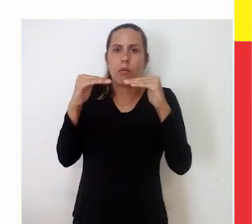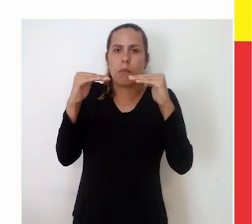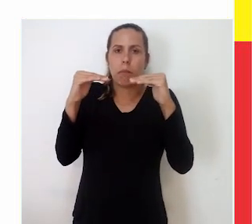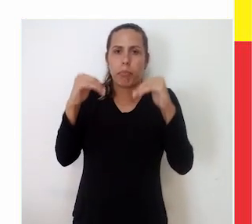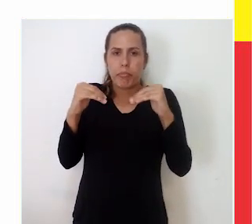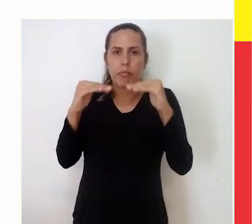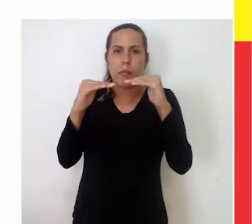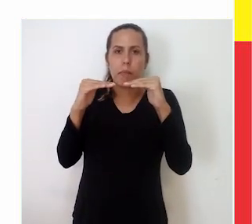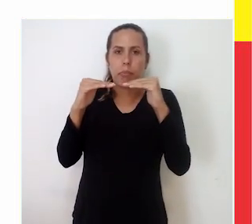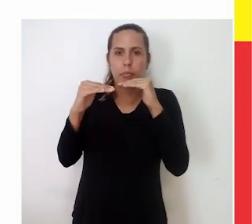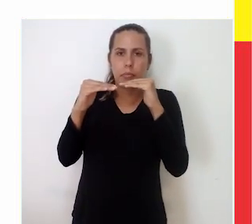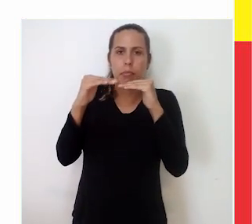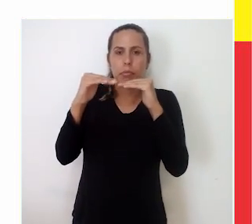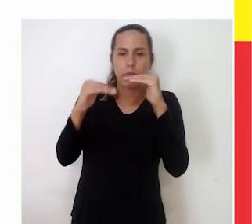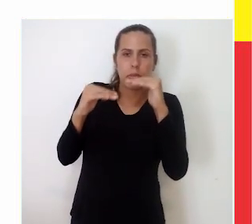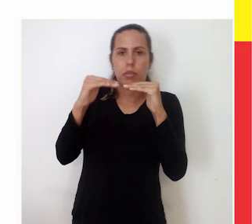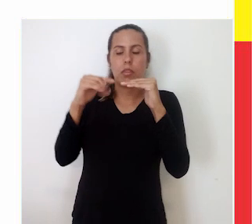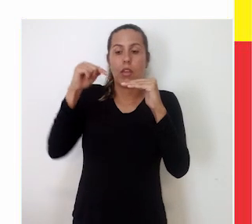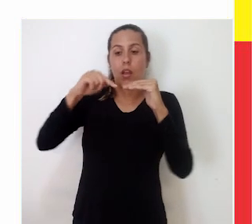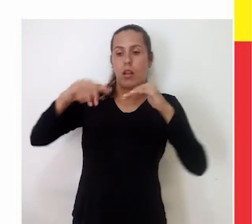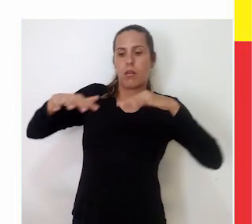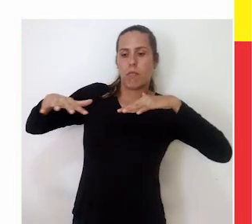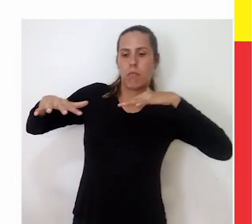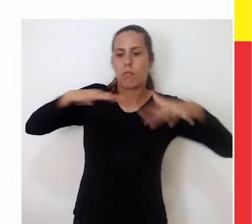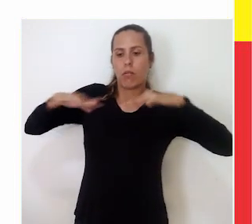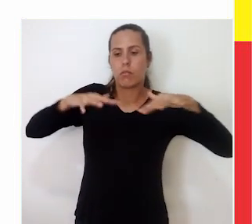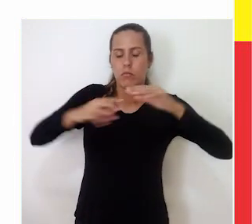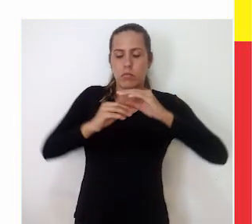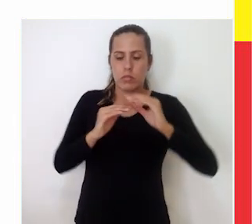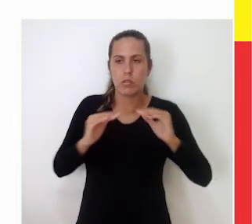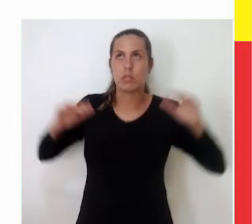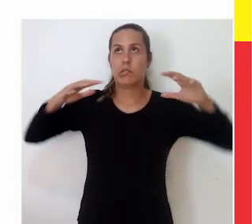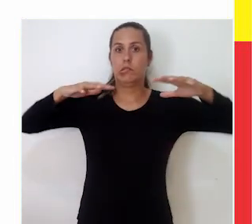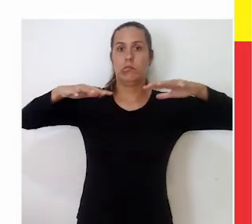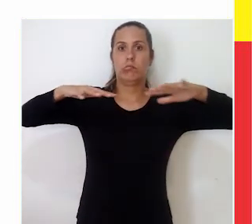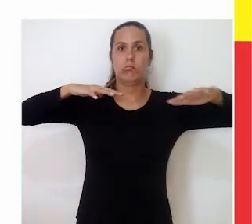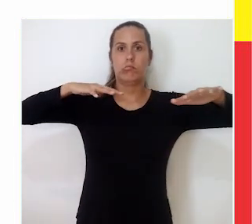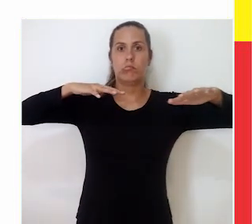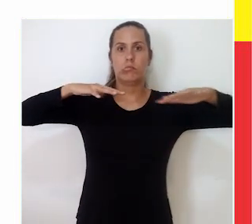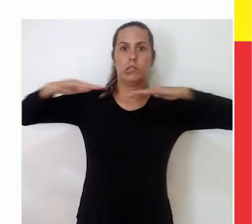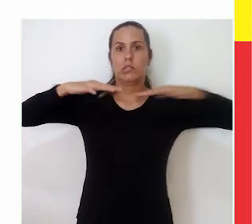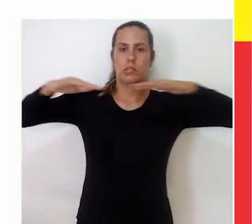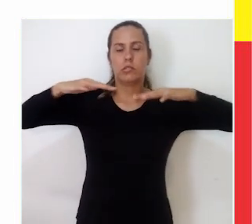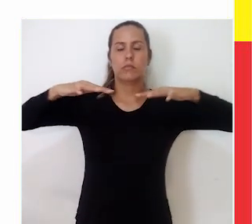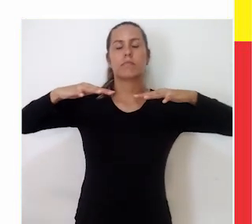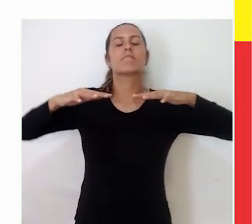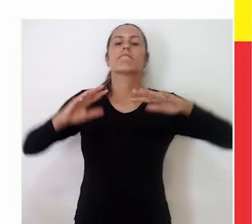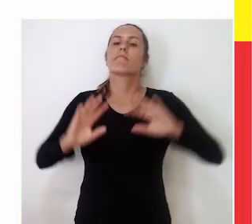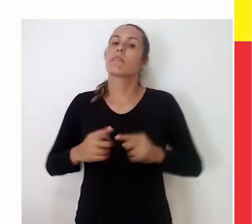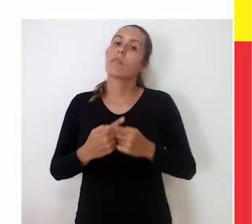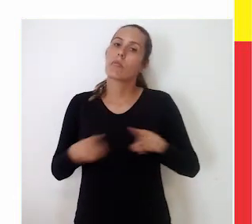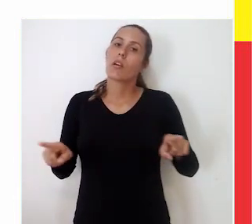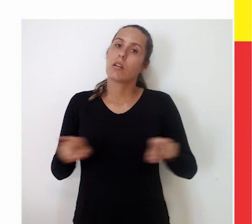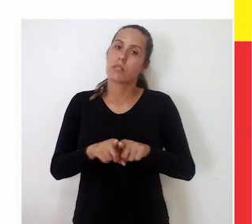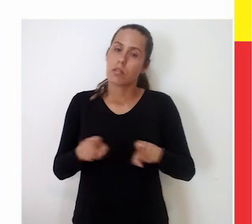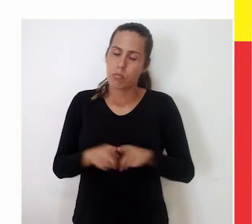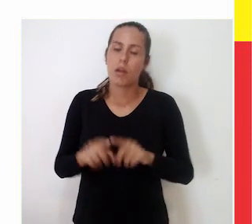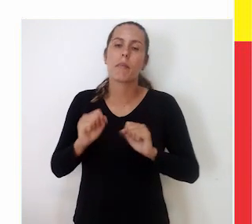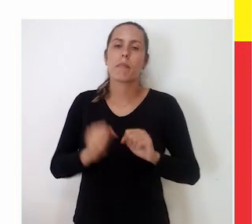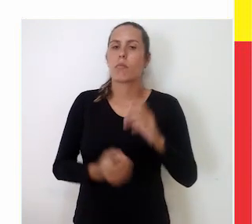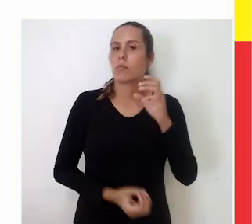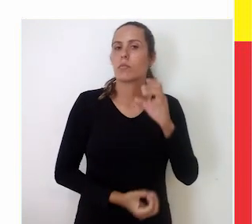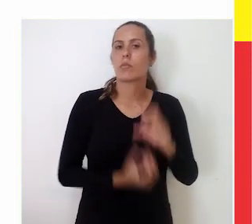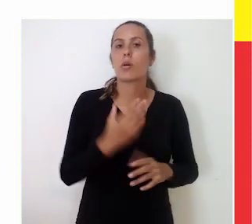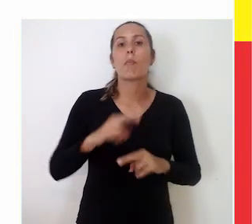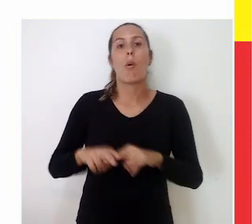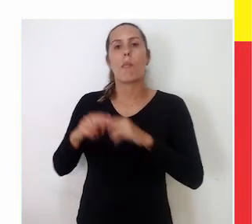se desencaixa, movimenta, causando o terremoto. Mas o terremoto também pode surgir